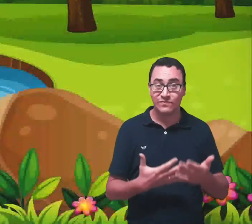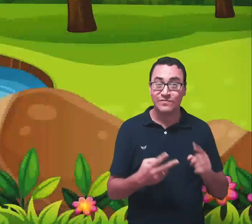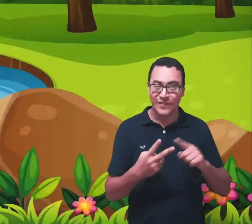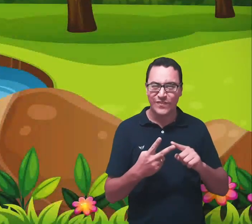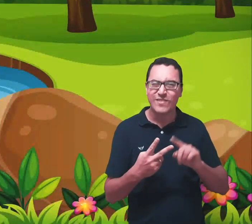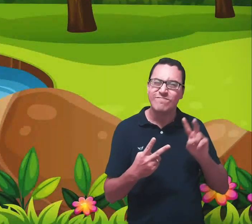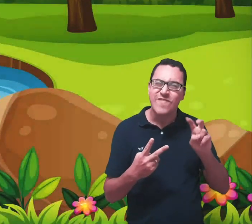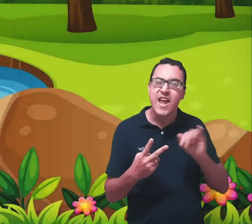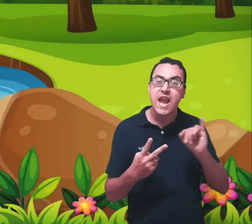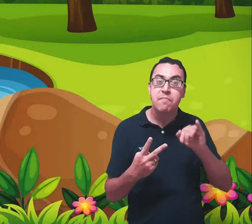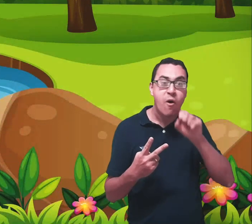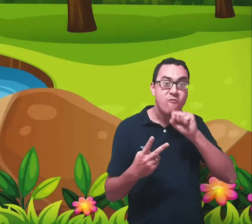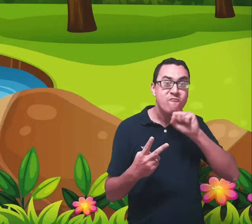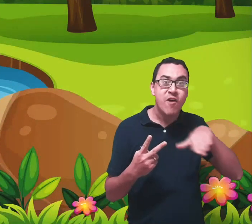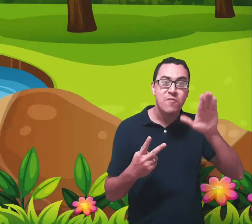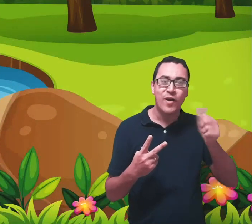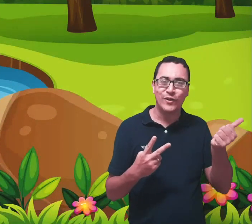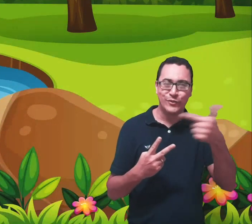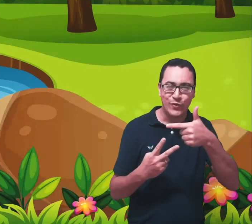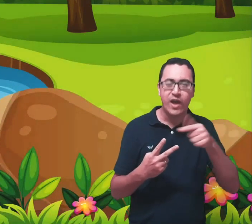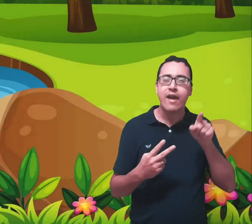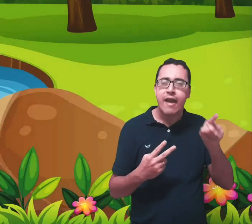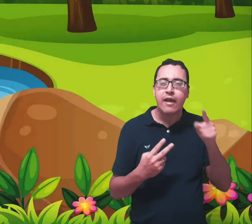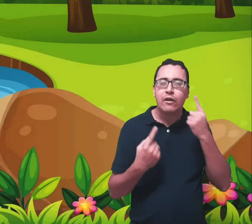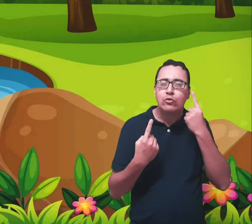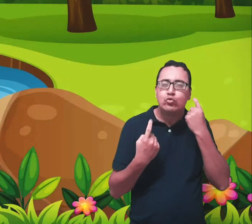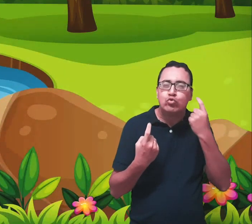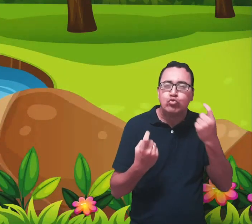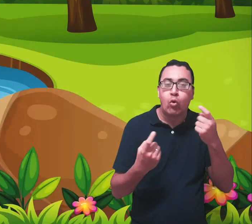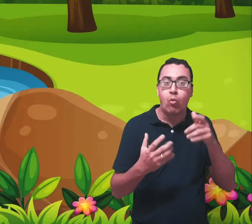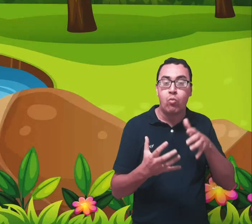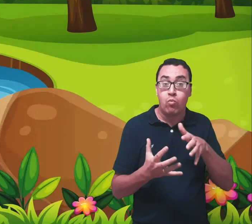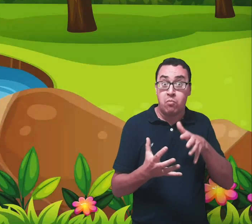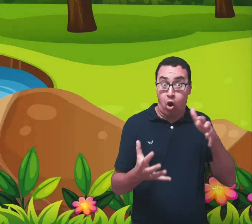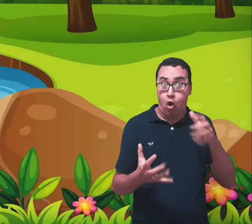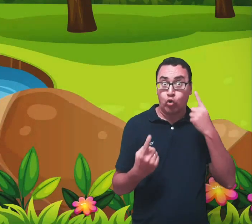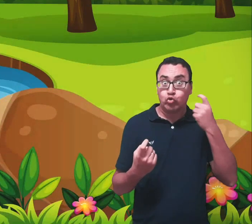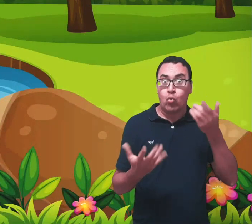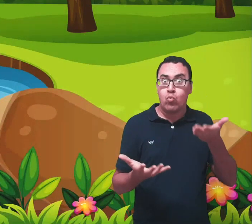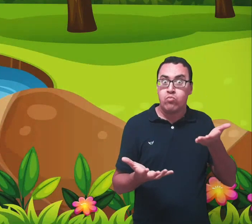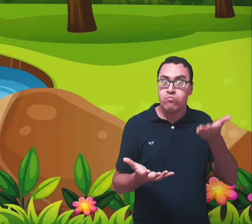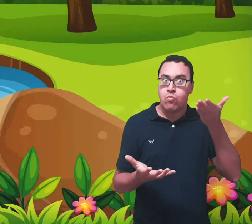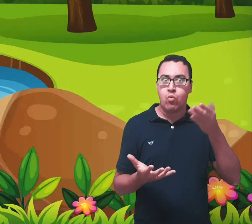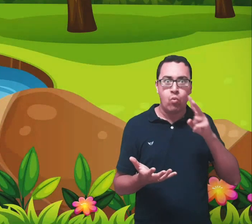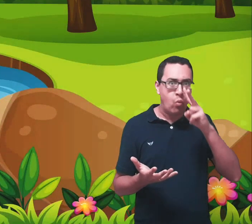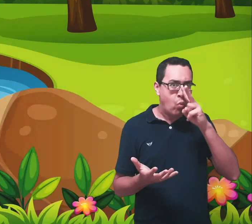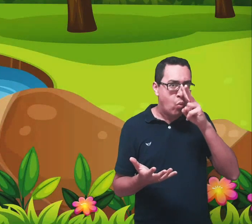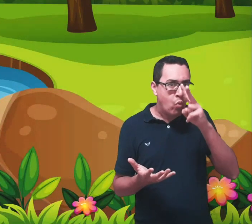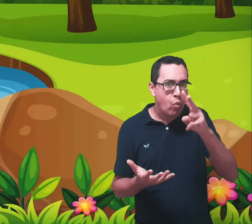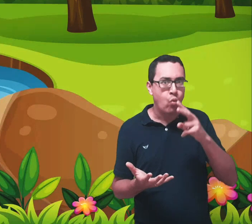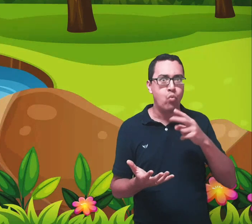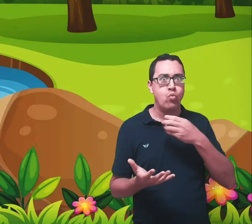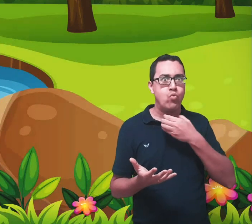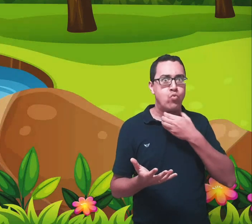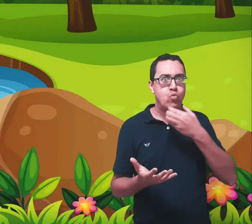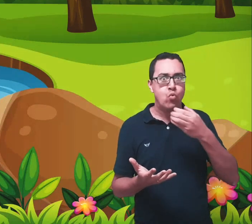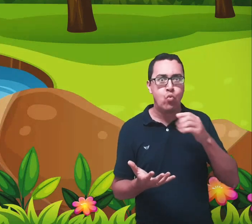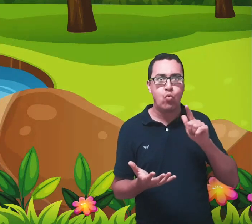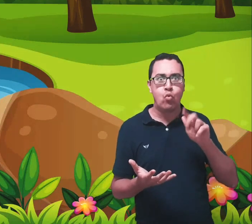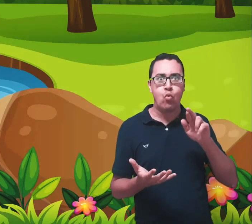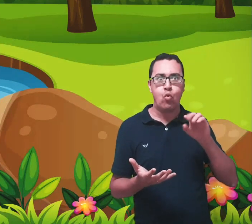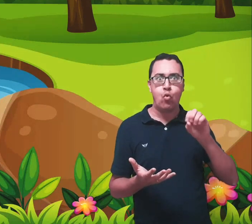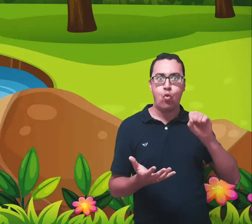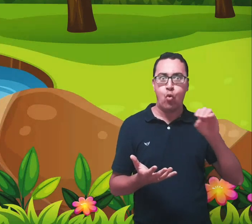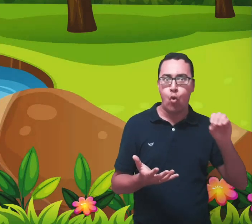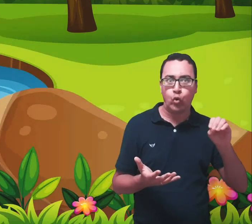Por ser um pouco maior, a viola tem um som um pouco mais grosso, o que significa que ela é um instrumento mais grave. É assim que acontece